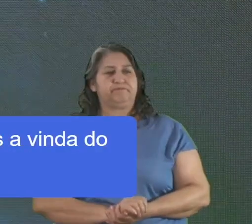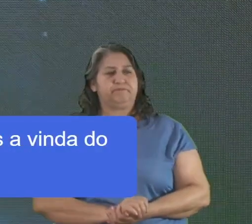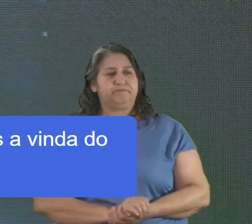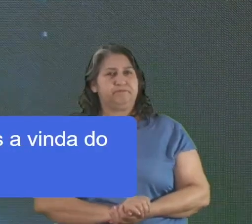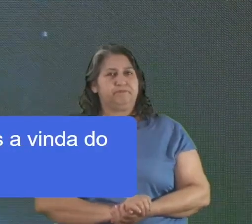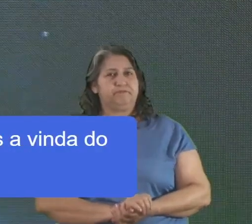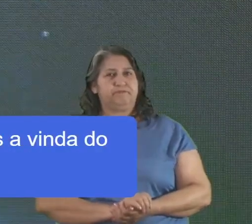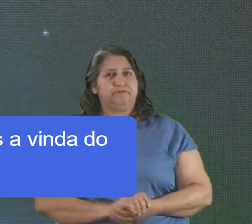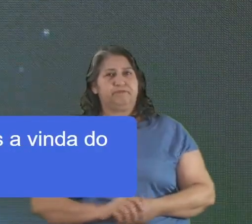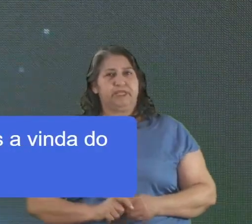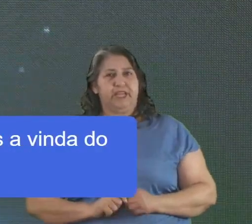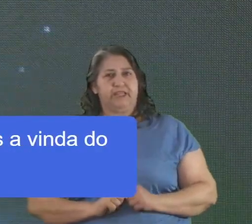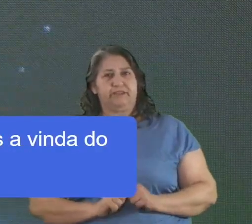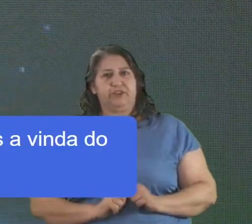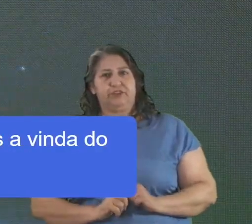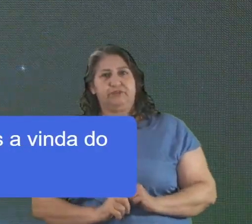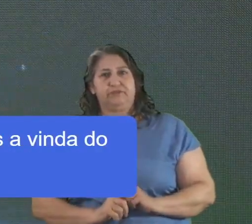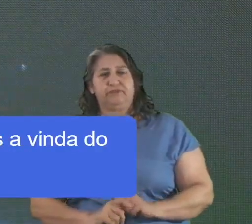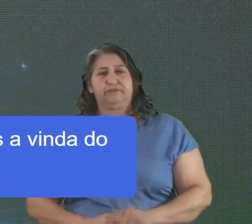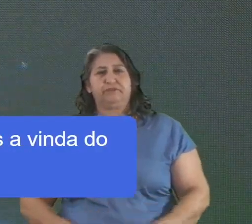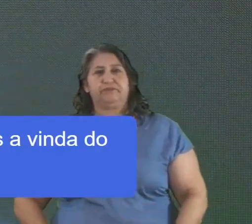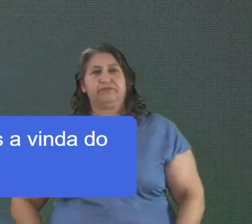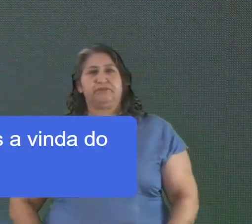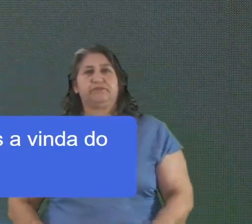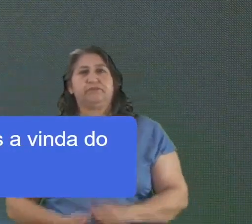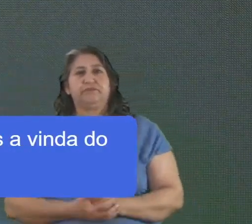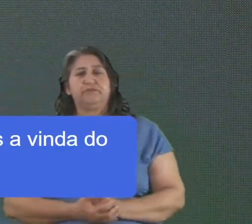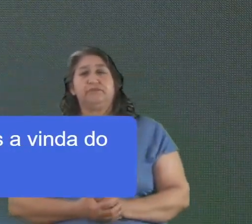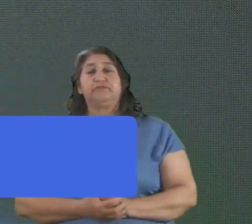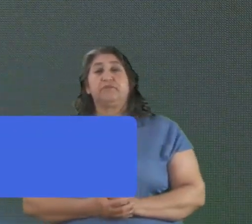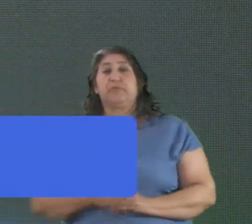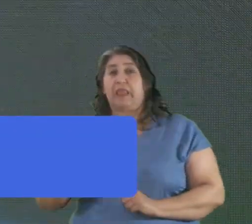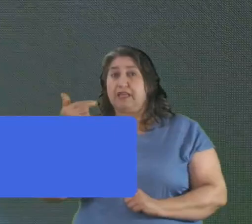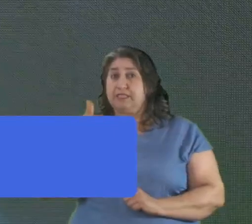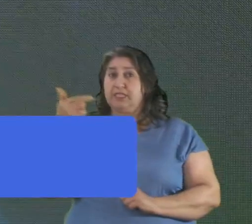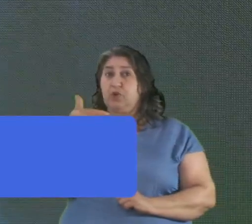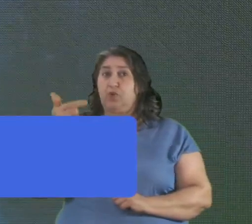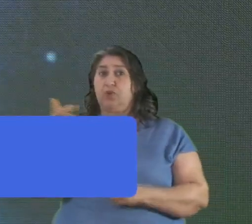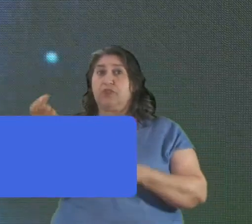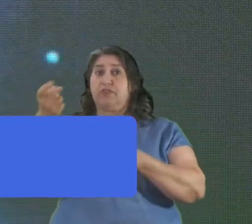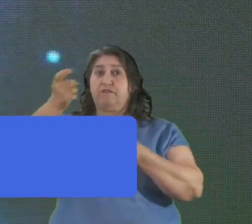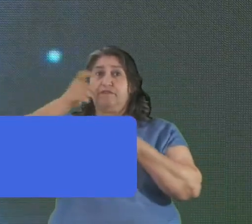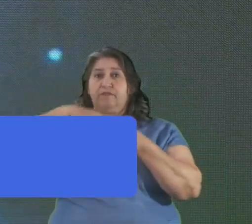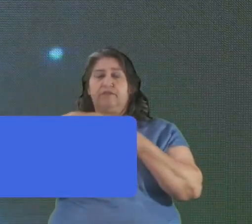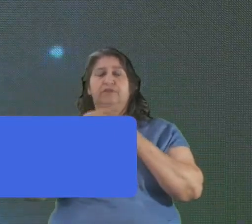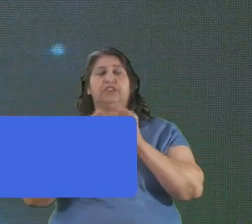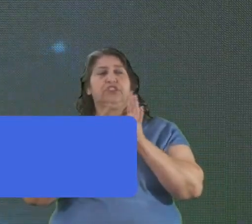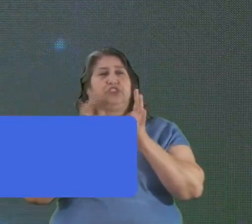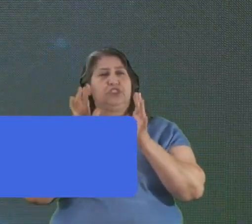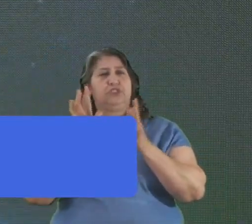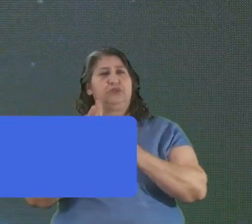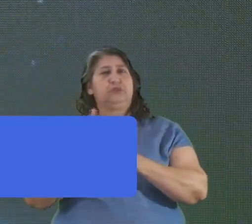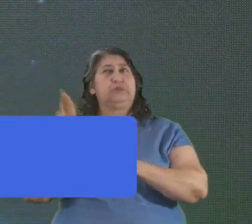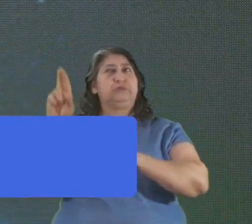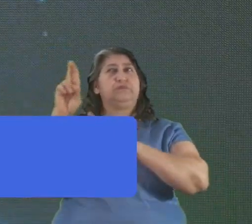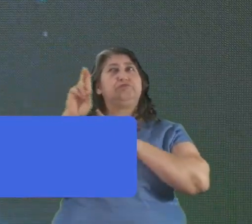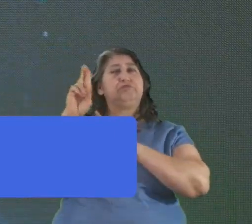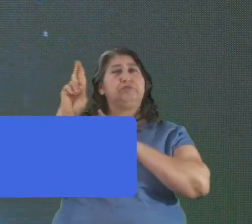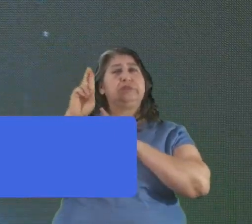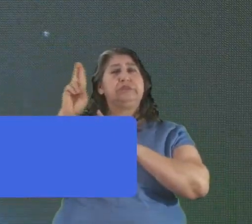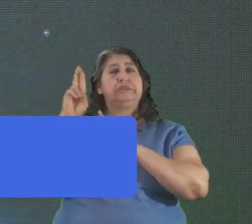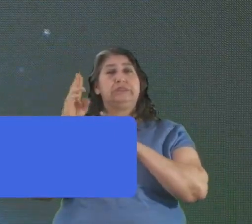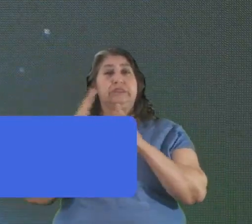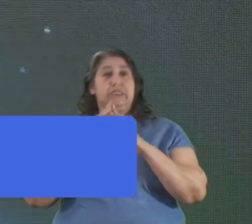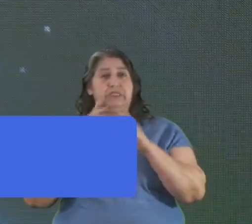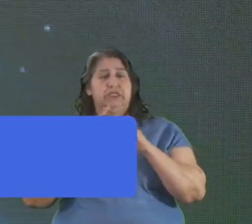A segunda vinda de Jesus é a esperança da igreja. Nós